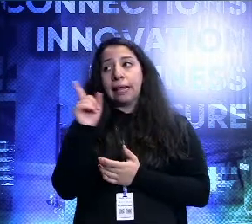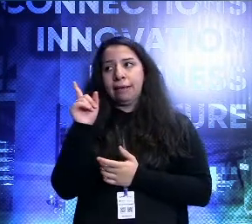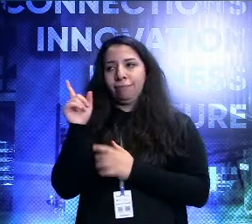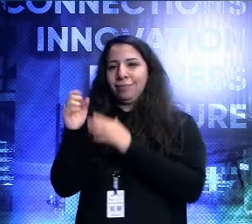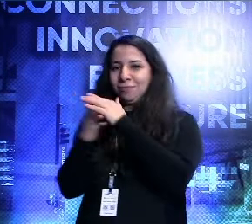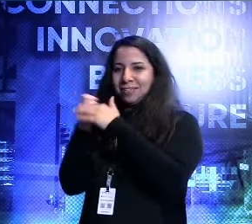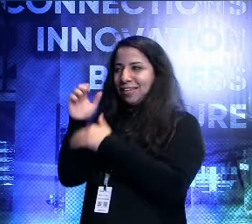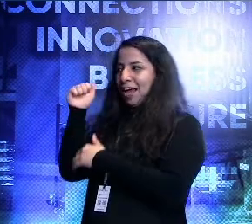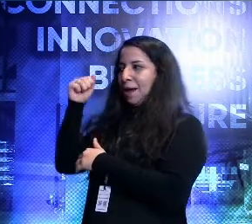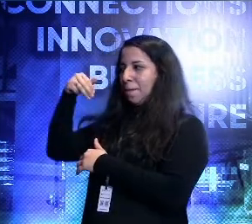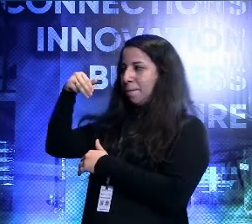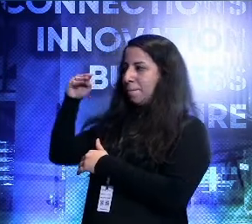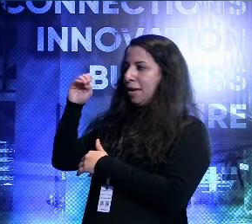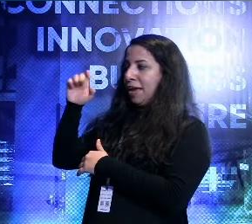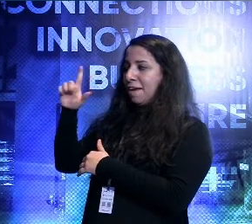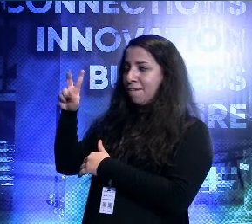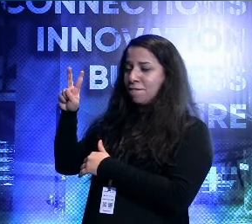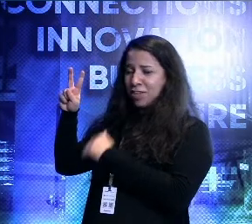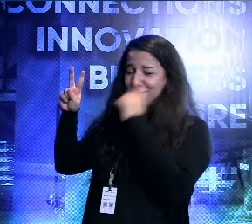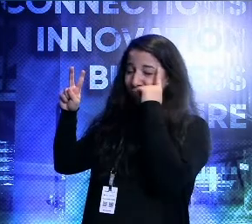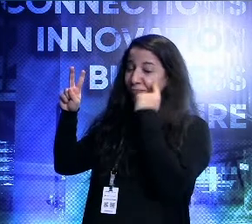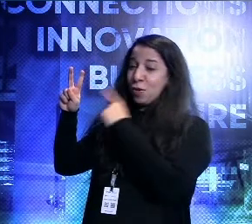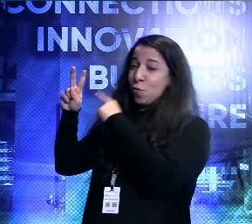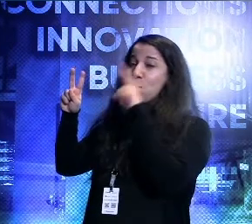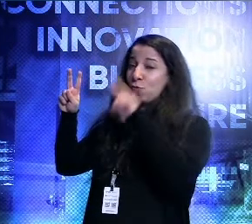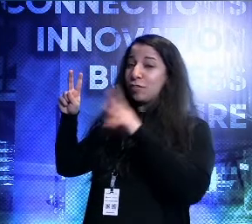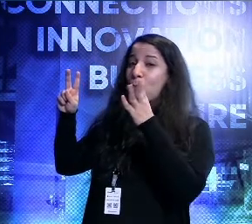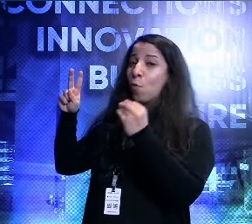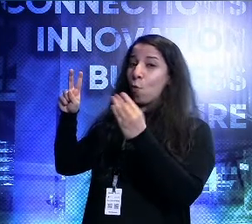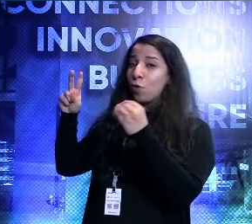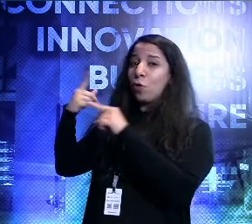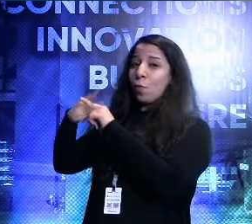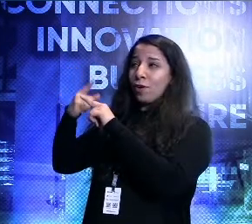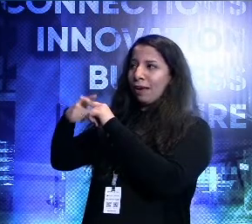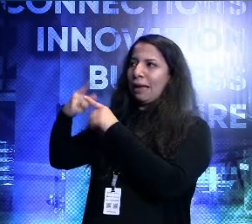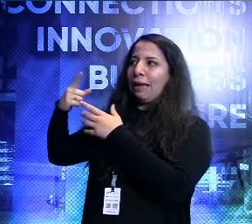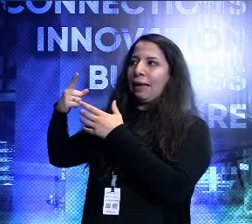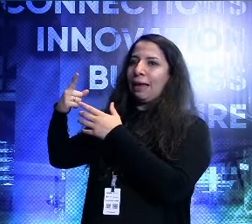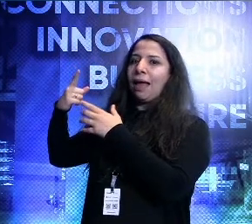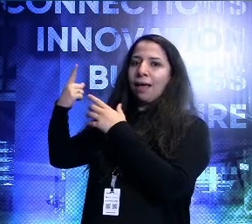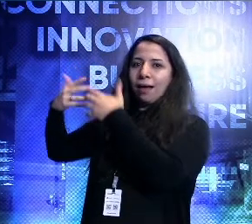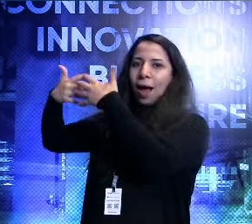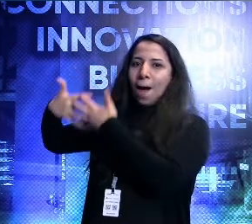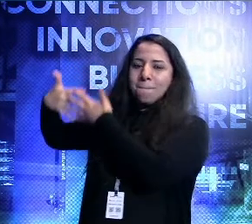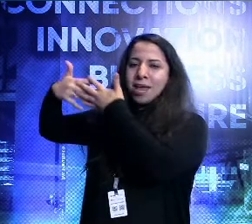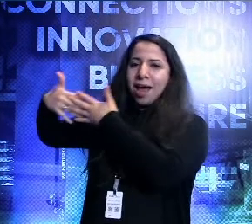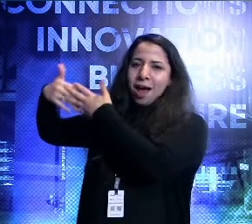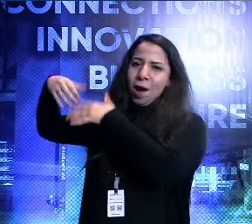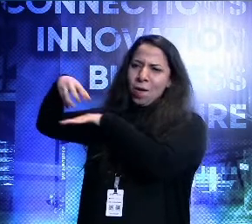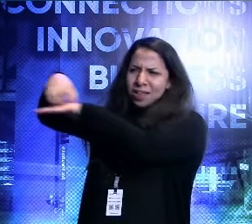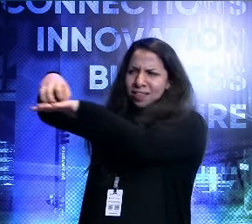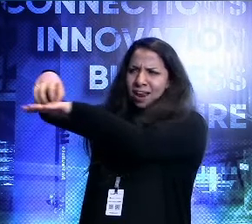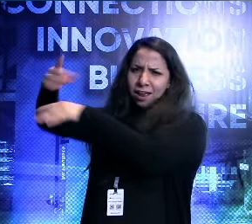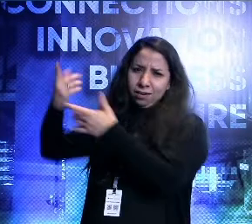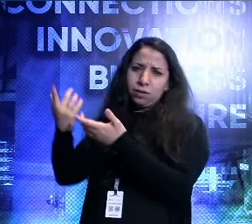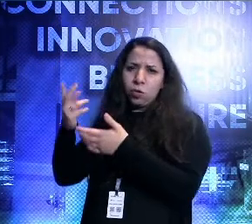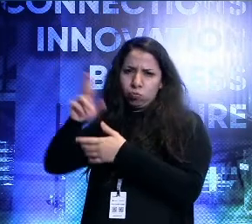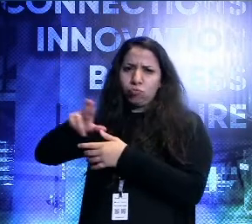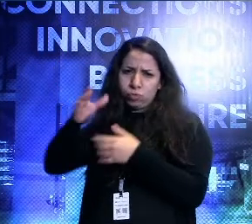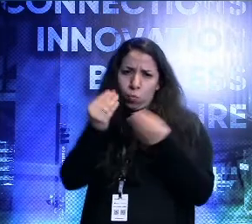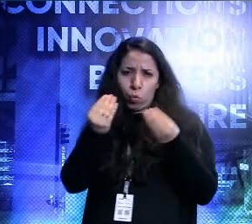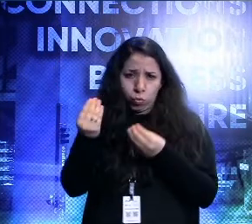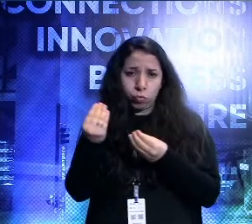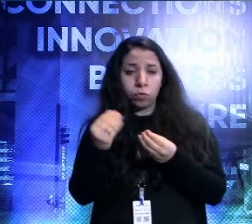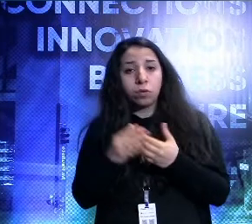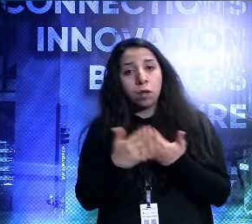entregas com caminhão, parte de logística é muito forte na Ambev. E aí, mas eu trouxe, por razões de segurança e tudo